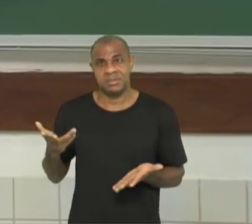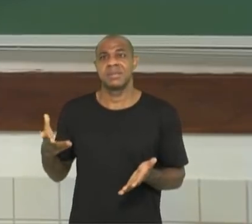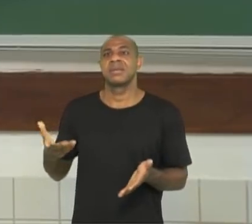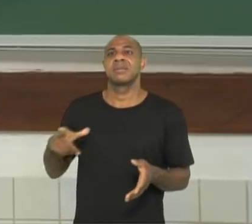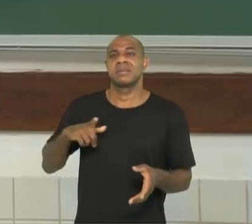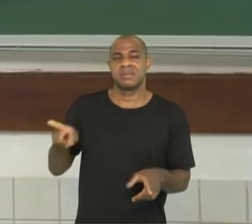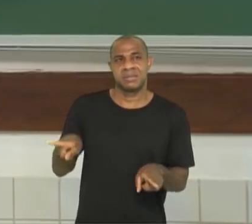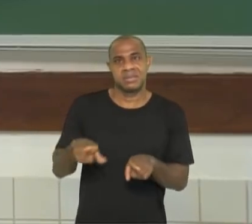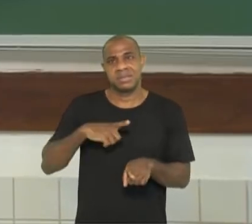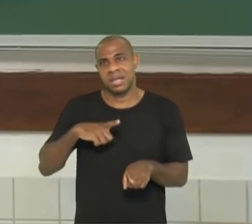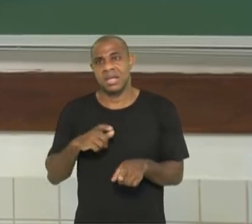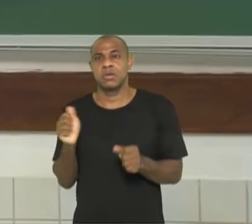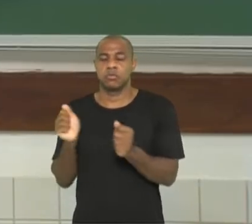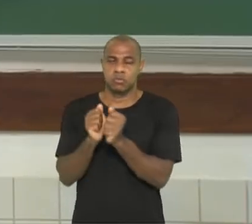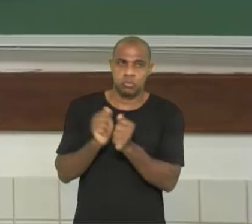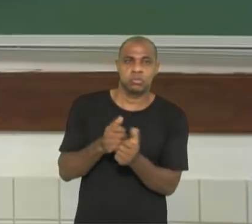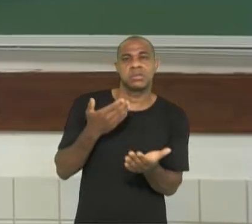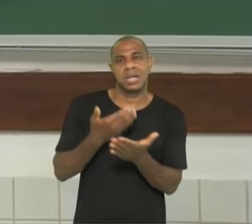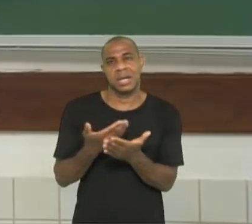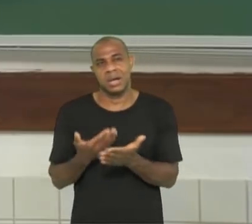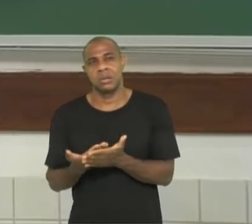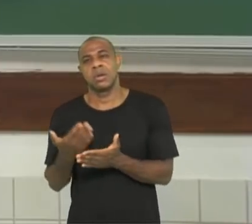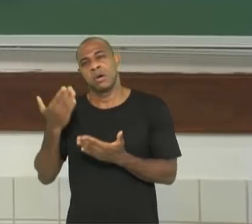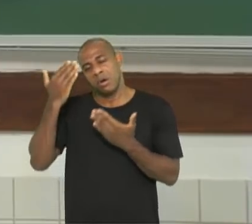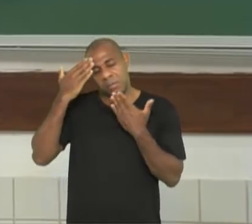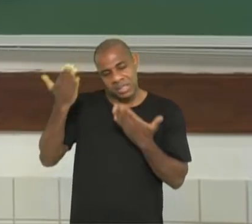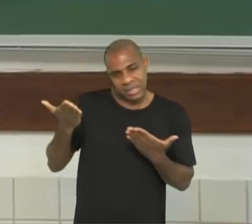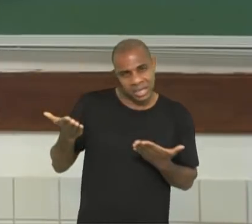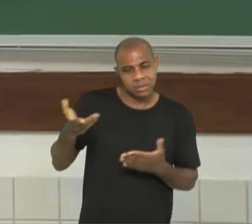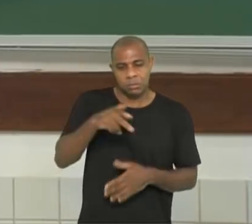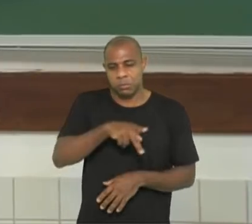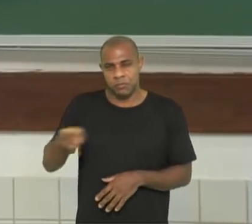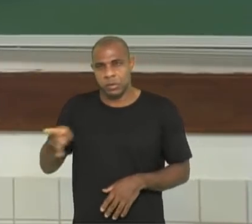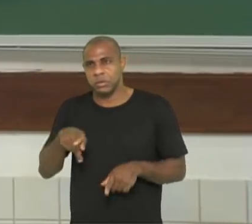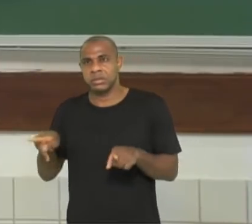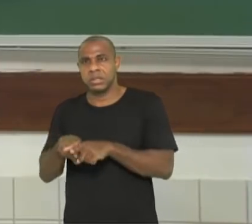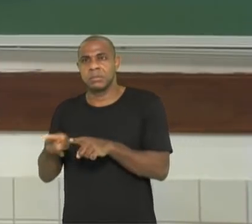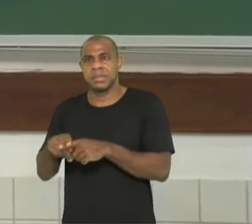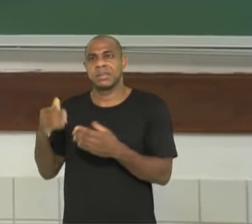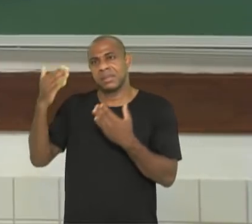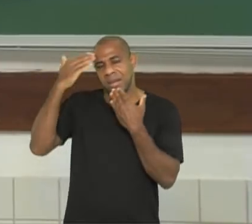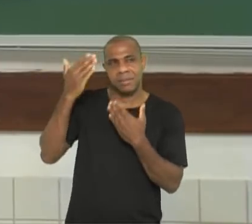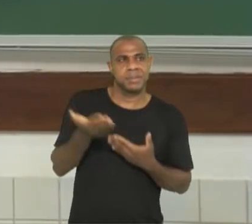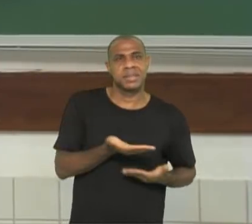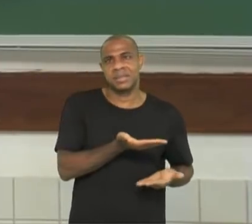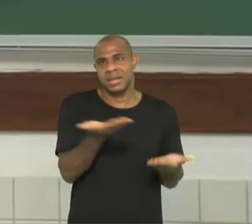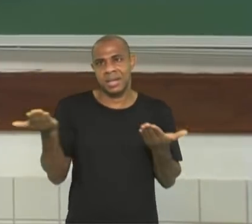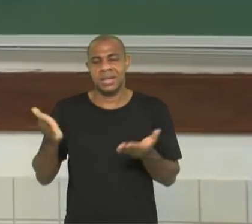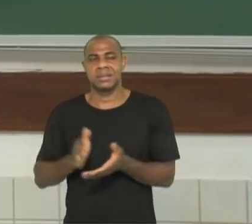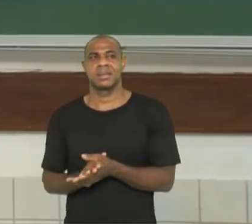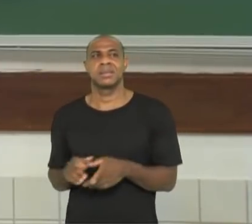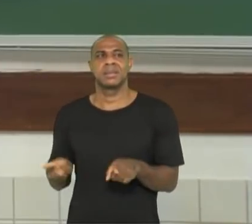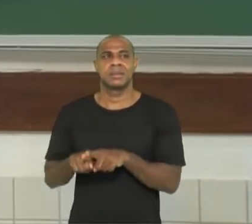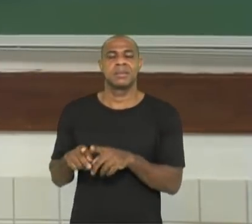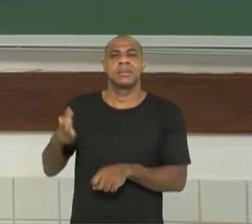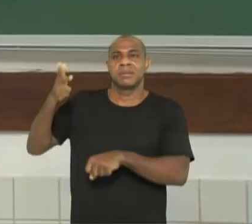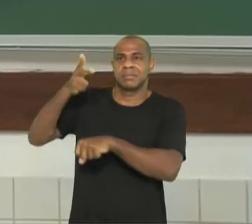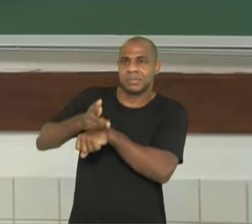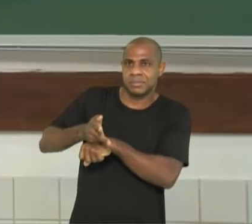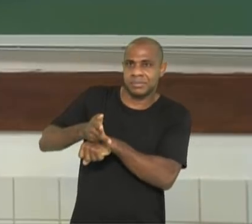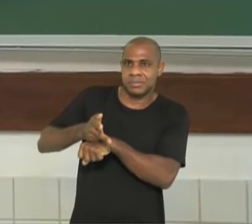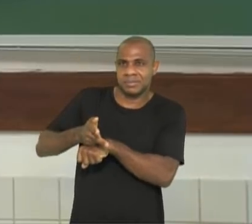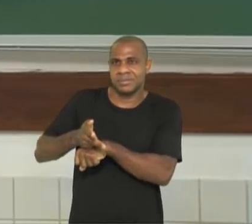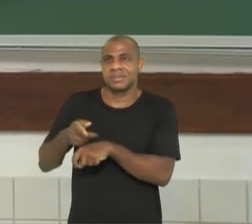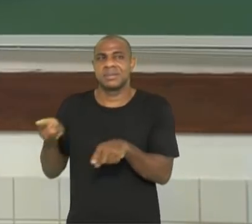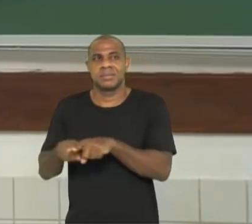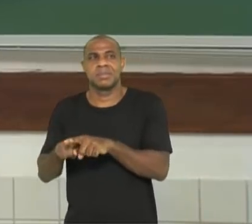os professores que participaram de todo esse atendimento remoto, de todo o pessoal que está trabalhando por trás das câmeras nas edições,